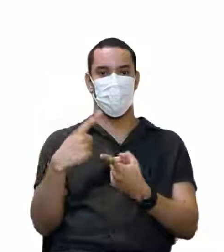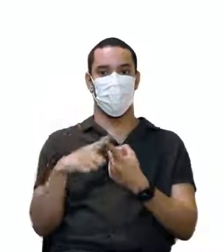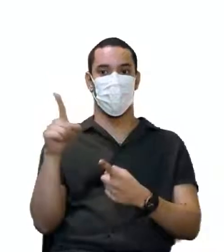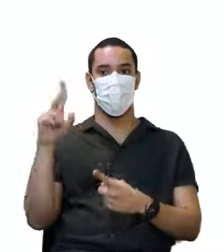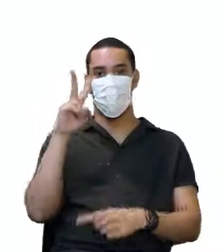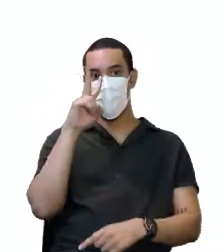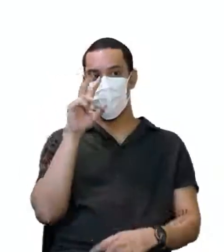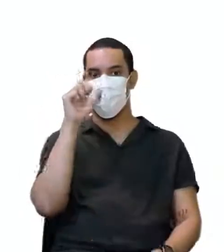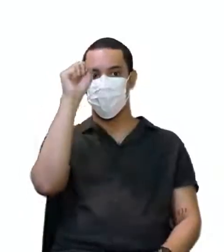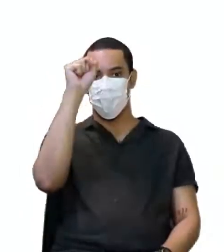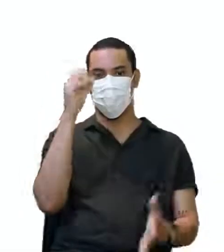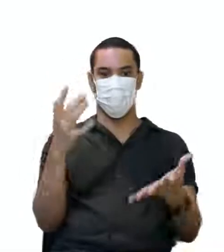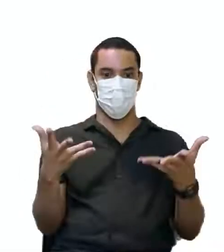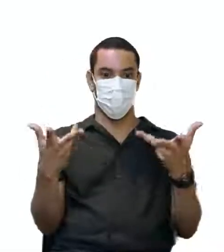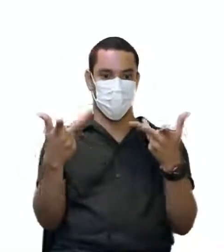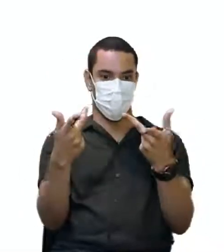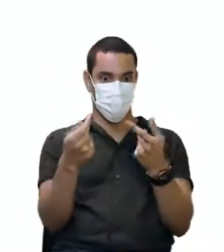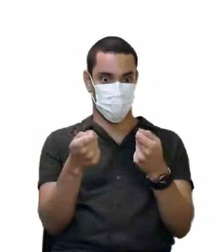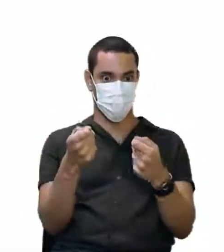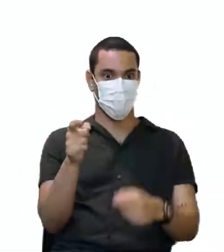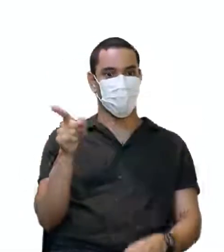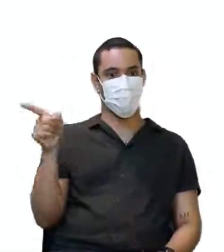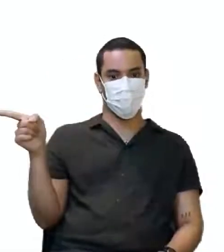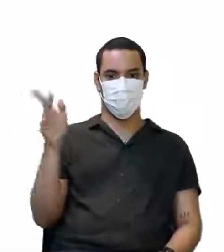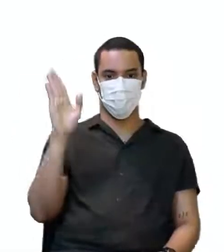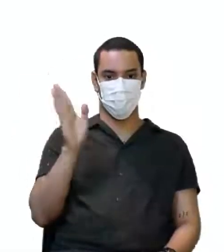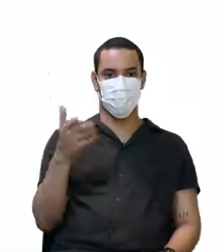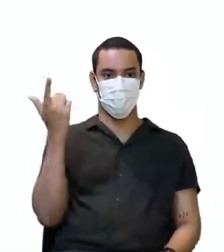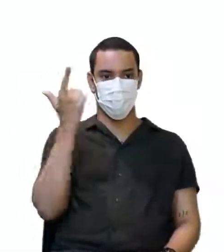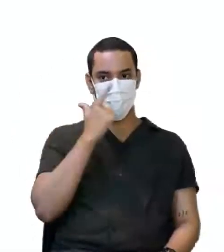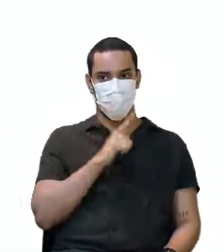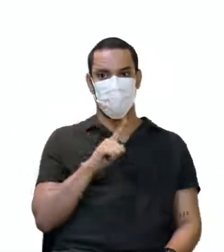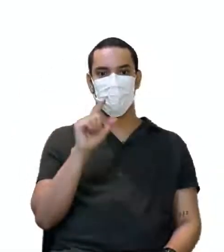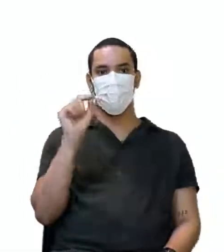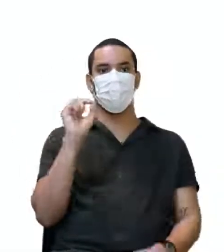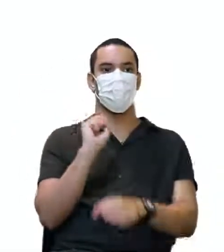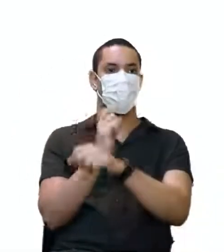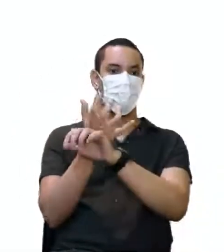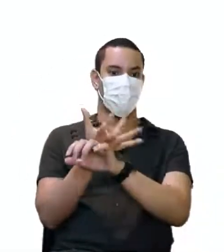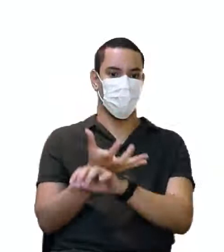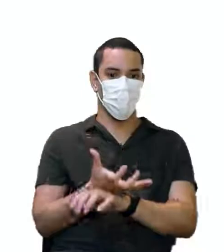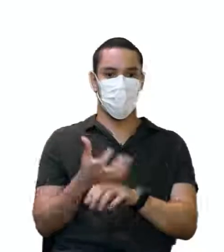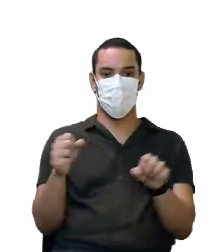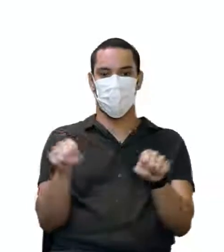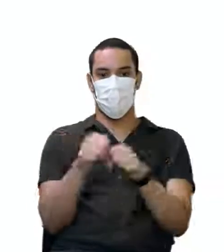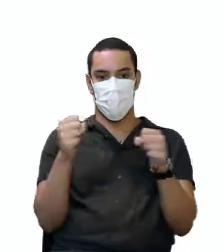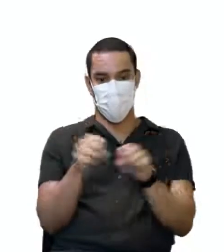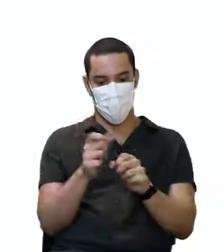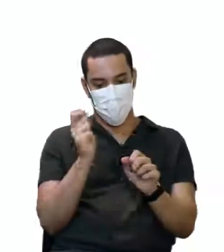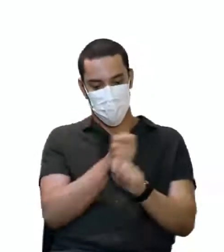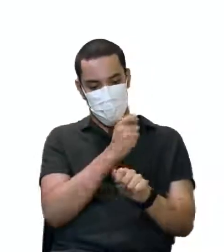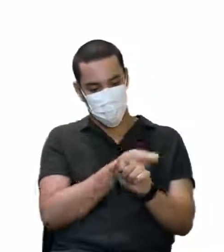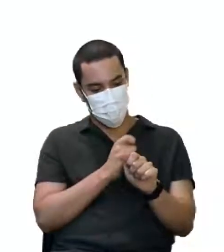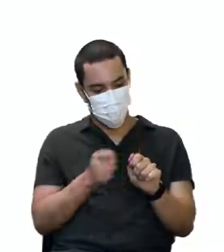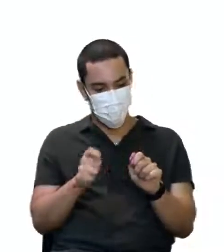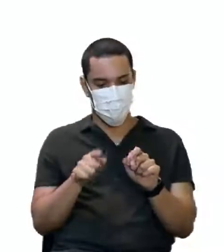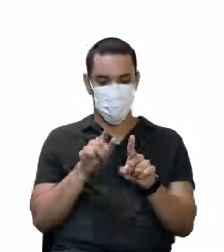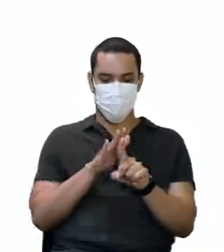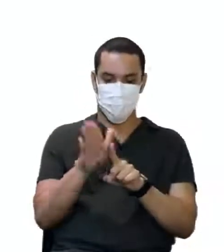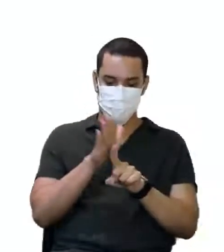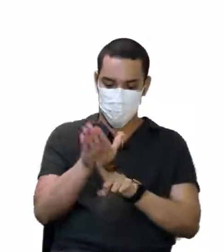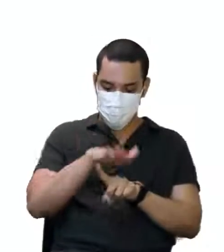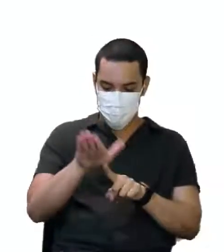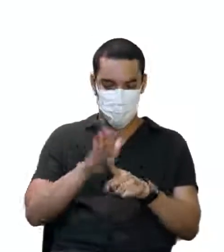os mais fortes e habilidosos. Aí aqui a gente já vê, ó, ele pegando os ossinhos, quebrando, fazendo estruturas pontiagudas,